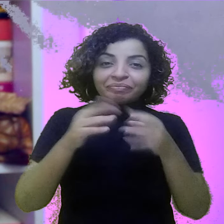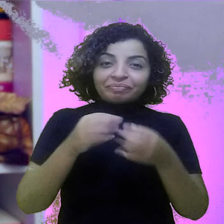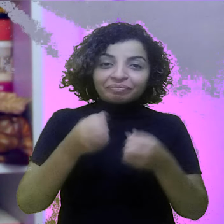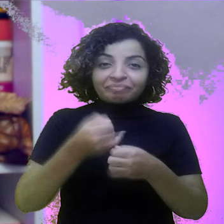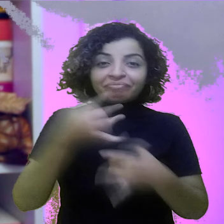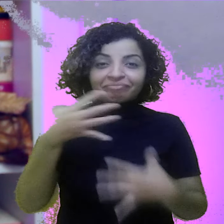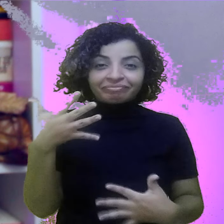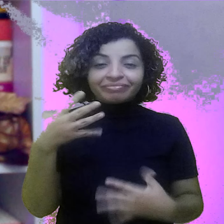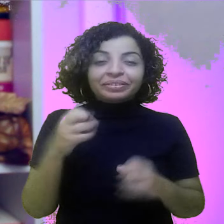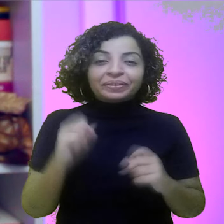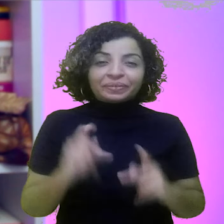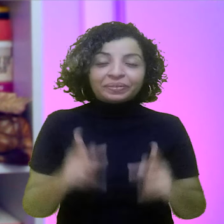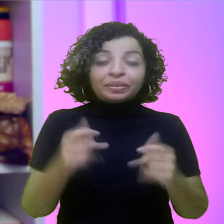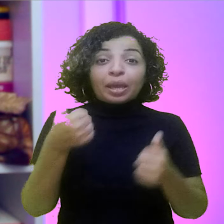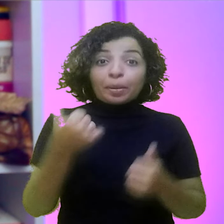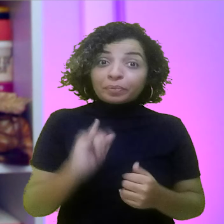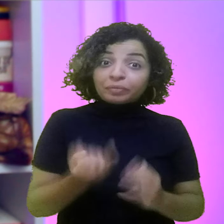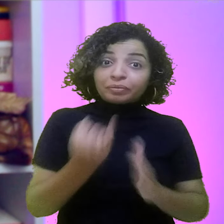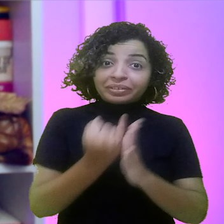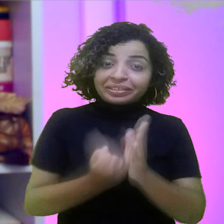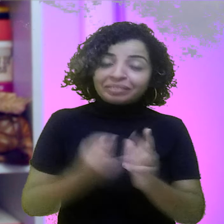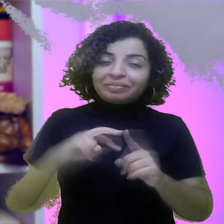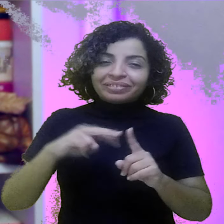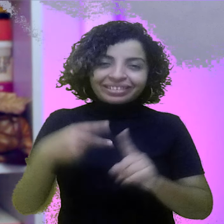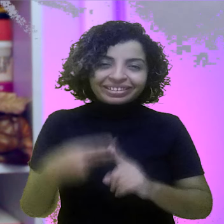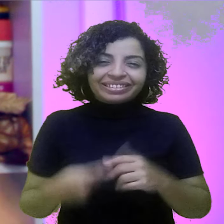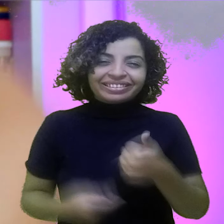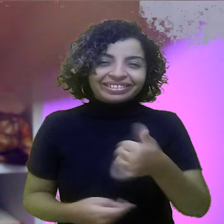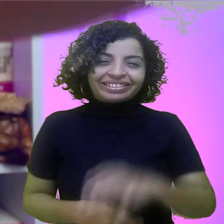mim nos comentários. É isso aí, pessoal, aproveita pra se inscrever no canal. E é isso aí, valeu!